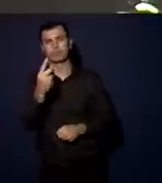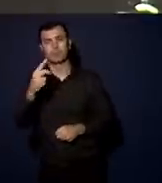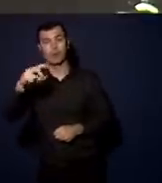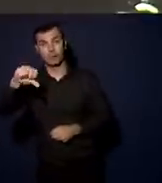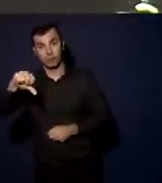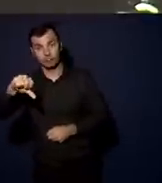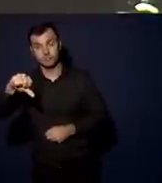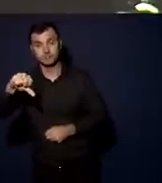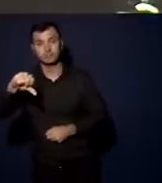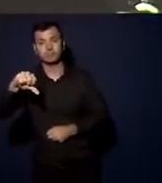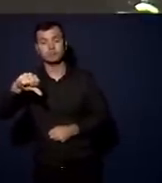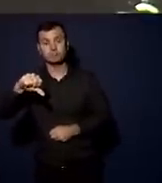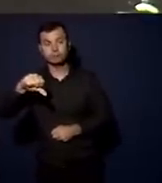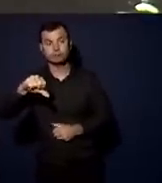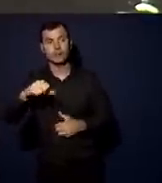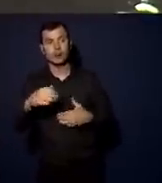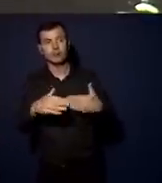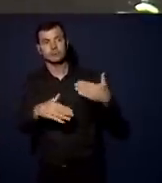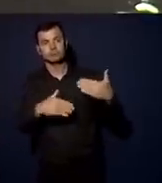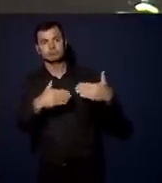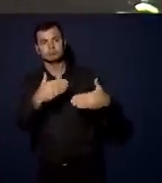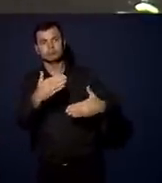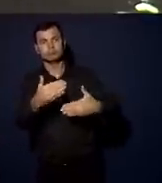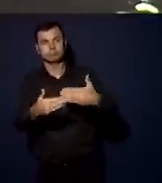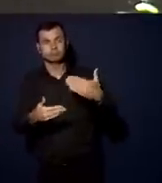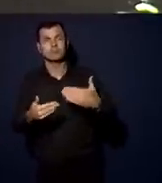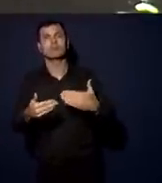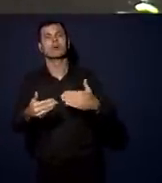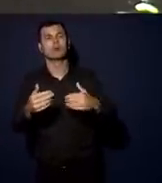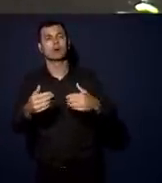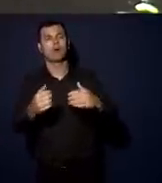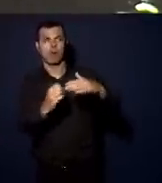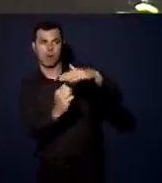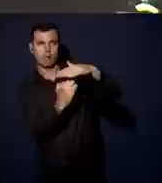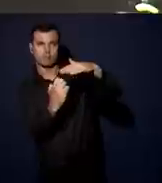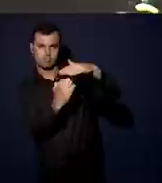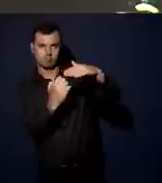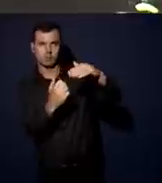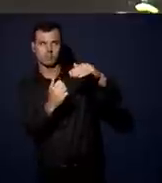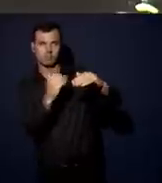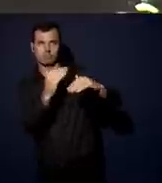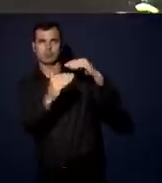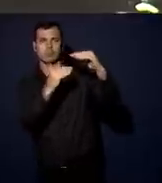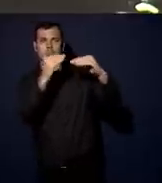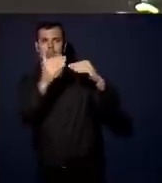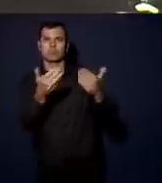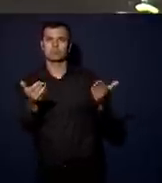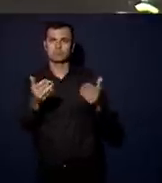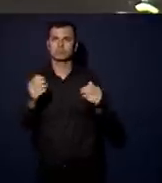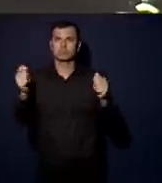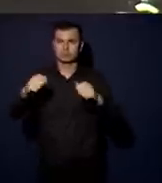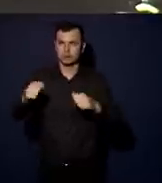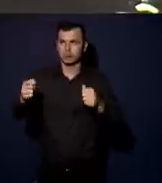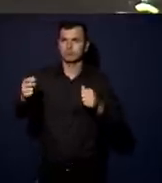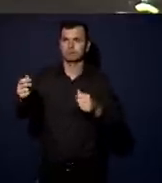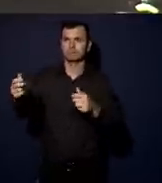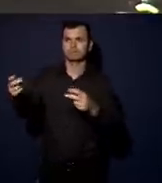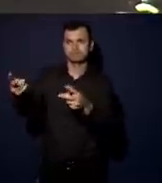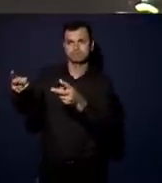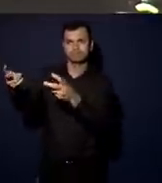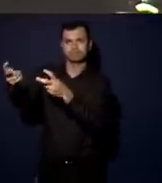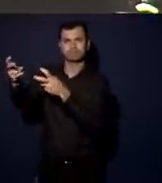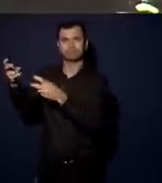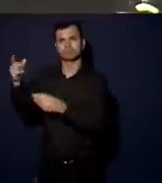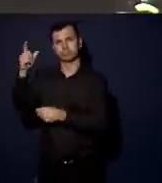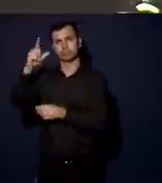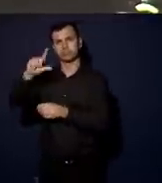veio remontou a empresa transformou a empresa e hoje nós somos grandes capturadores de market share a gente enxerga